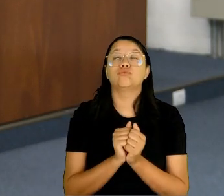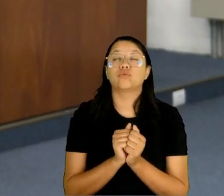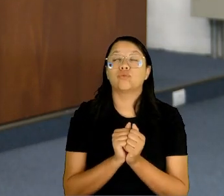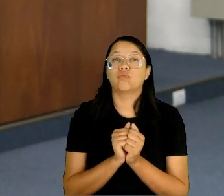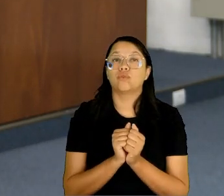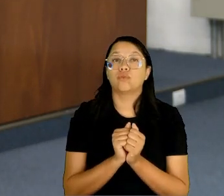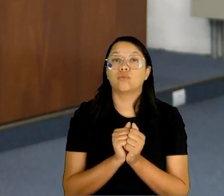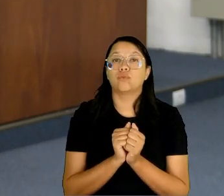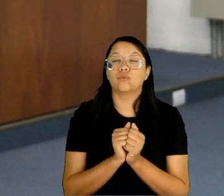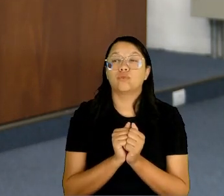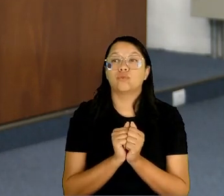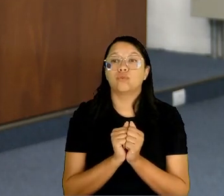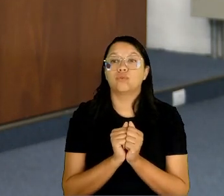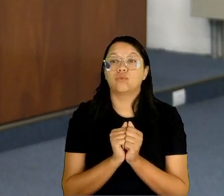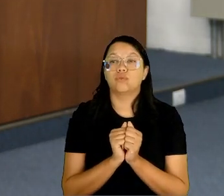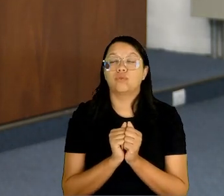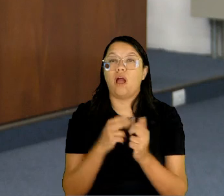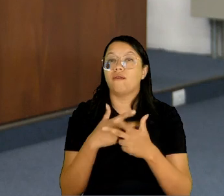junto com